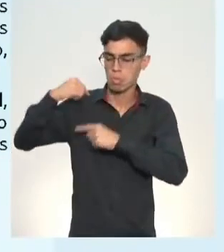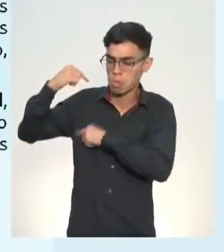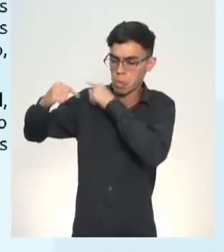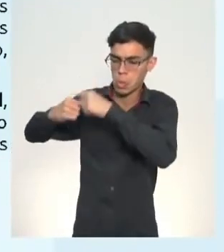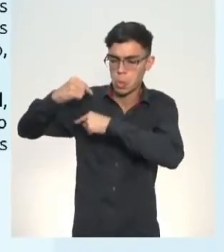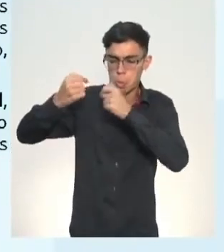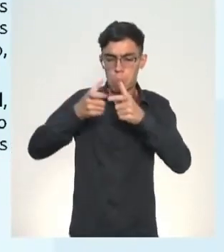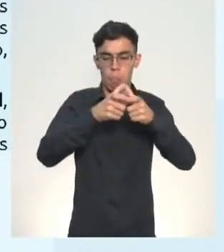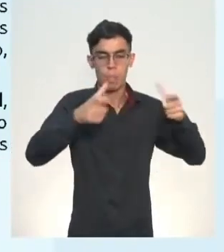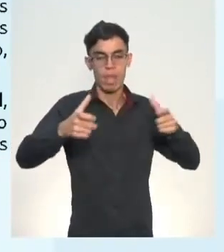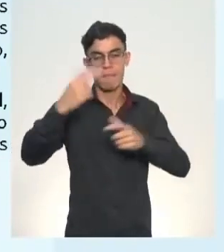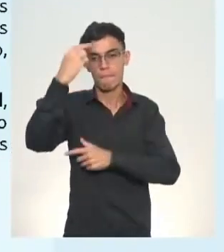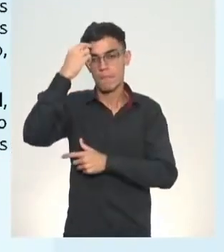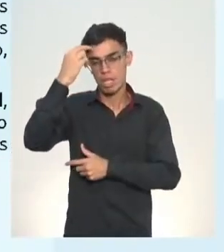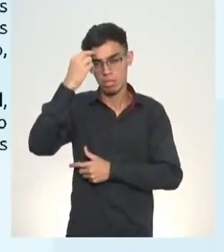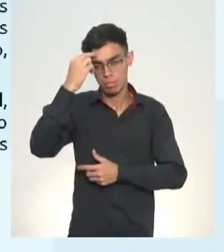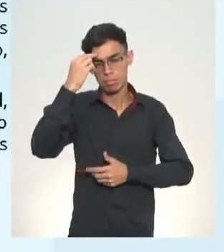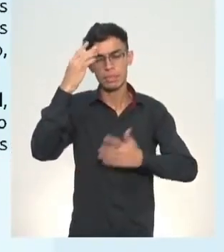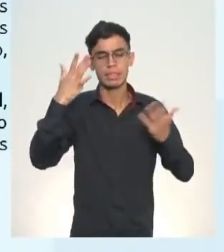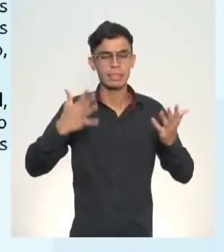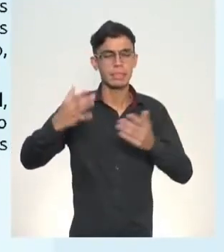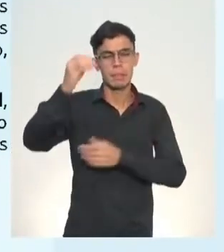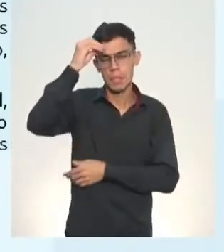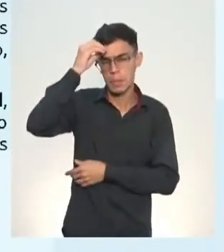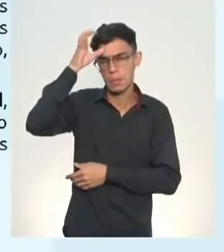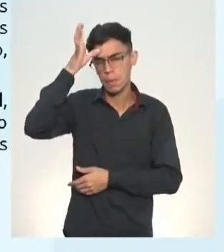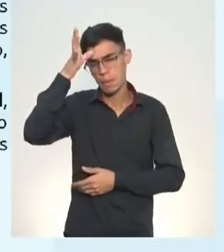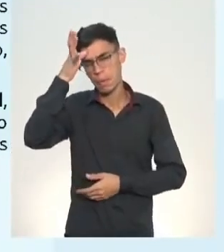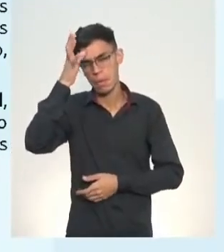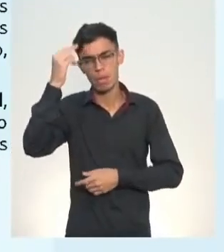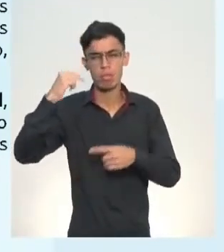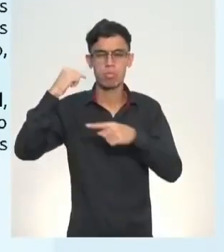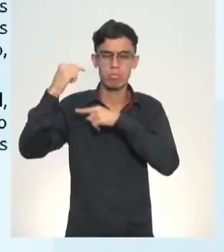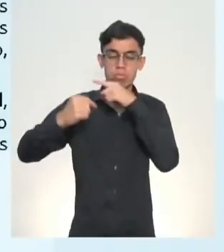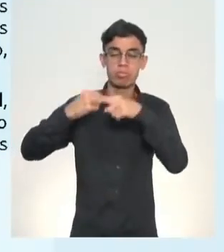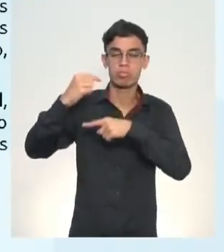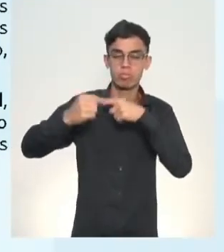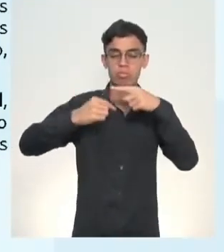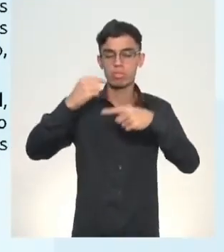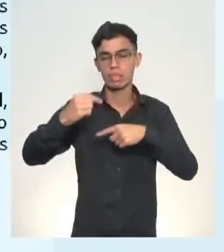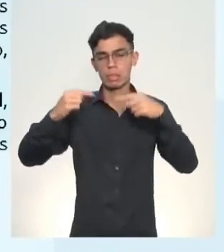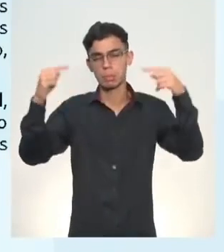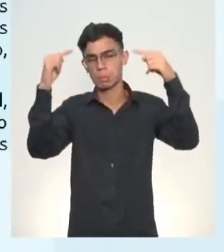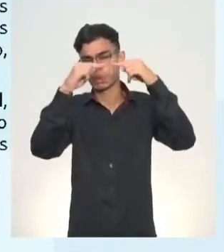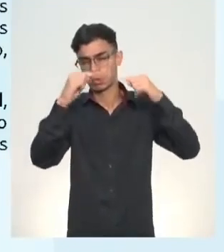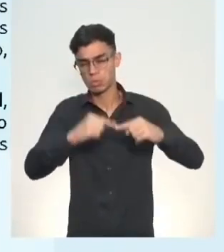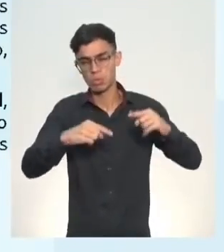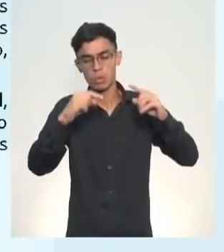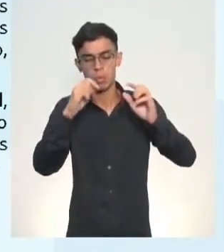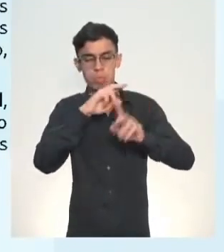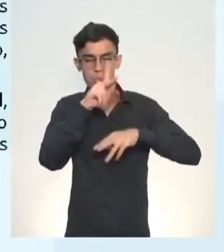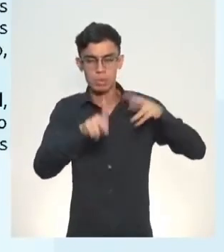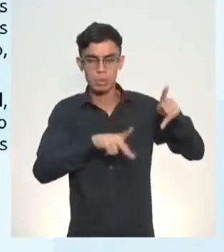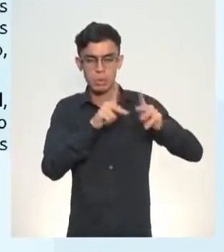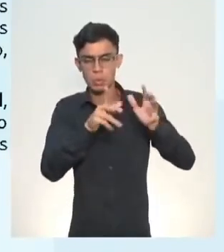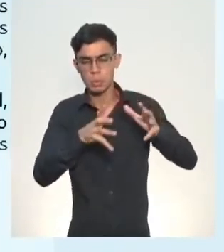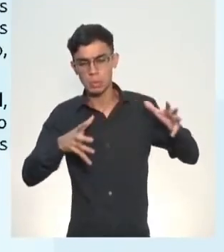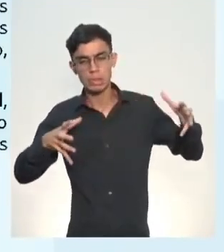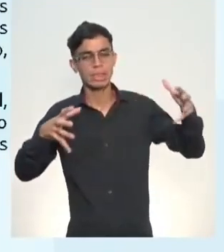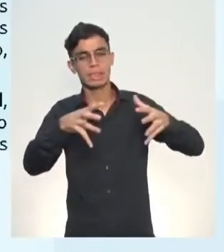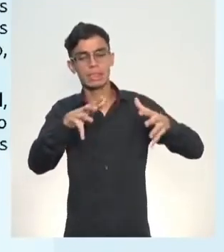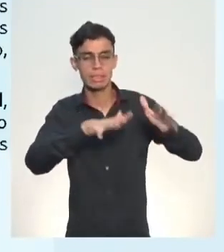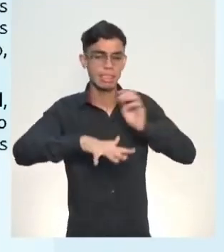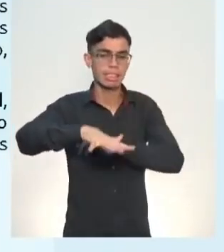trajetória. Ou seja, todos aqueles conhecimentos historicamente consolidados por uma população, por determinada